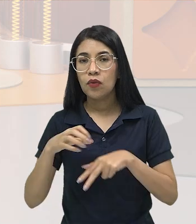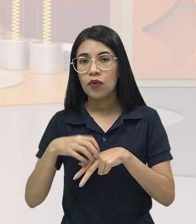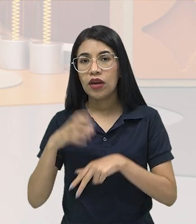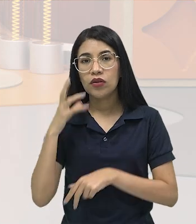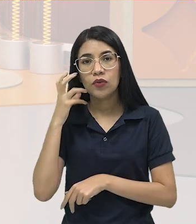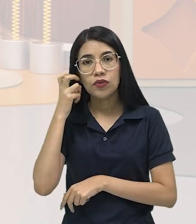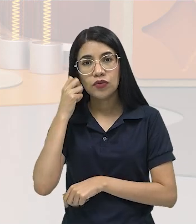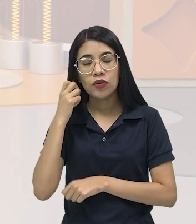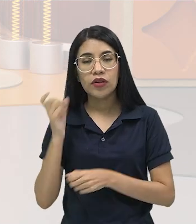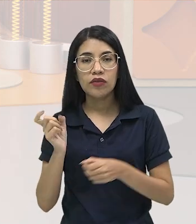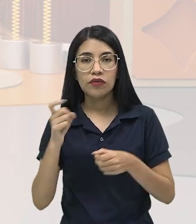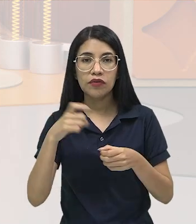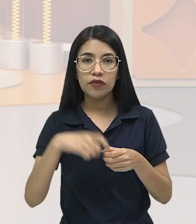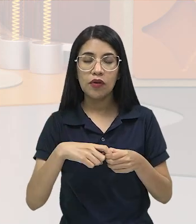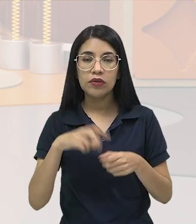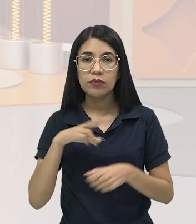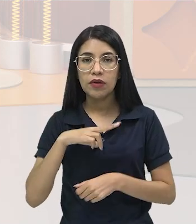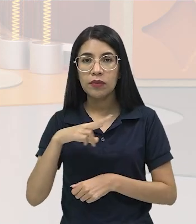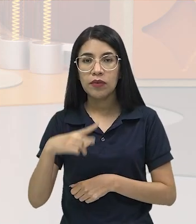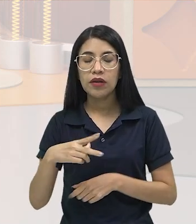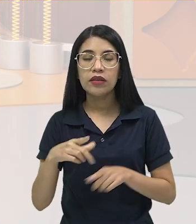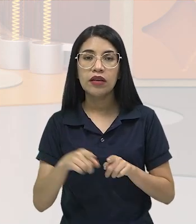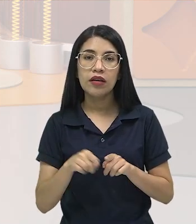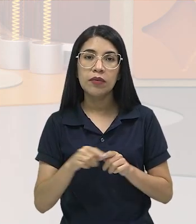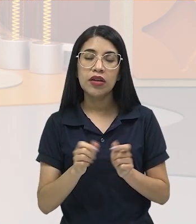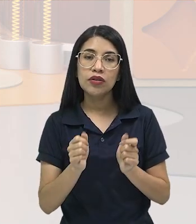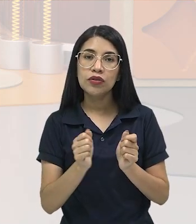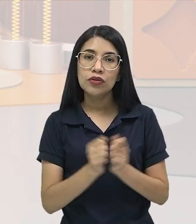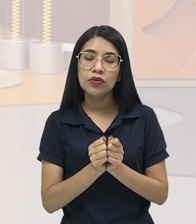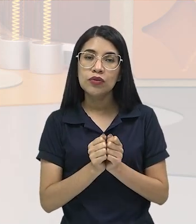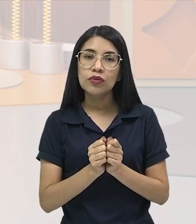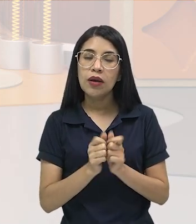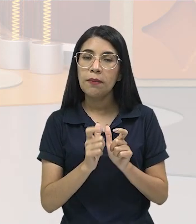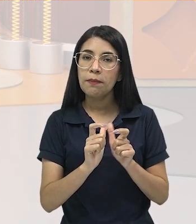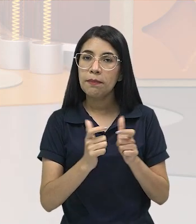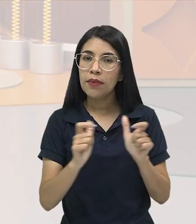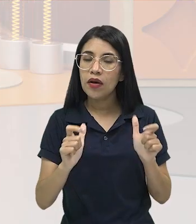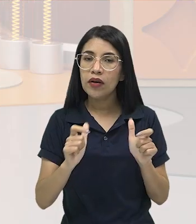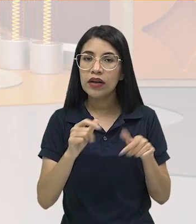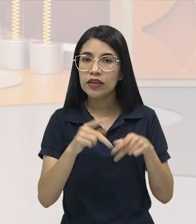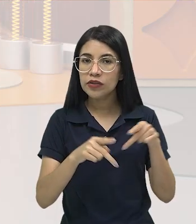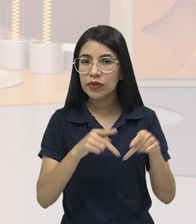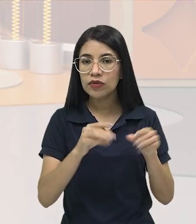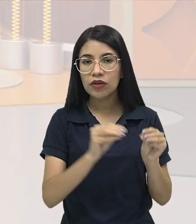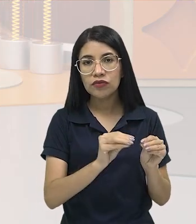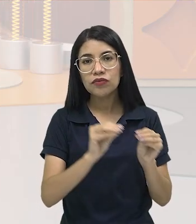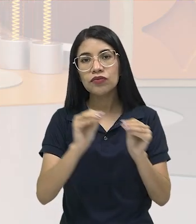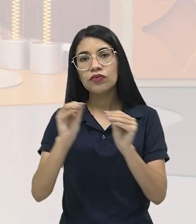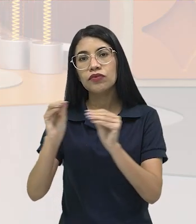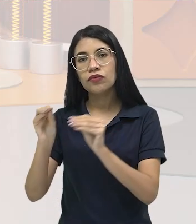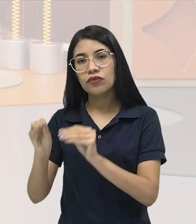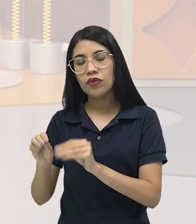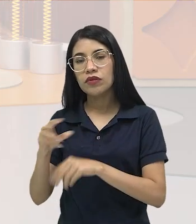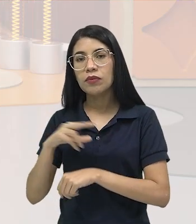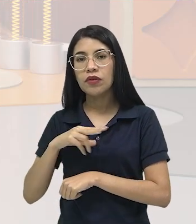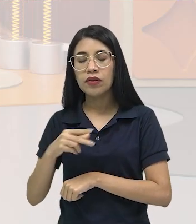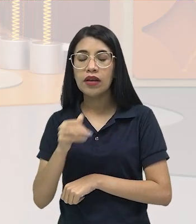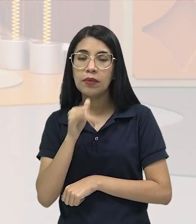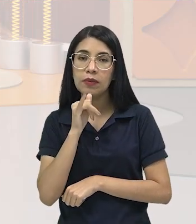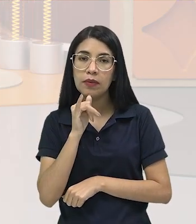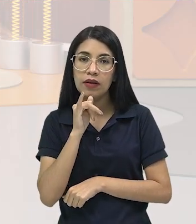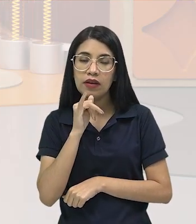vai retornar para Portugal, levando, né, quase todo mundo de volta, porque, por exemplo, seu filho,